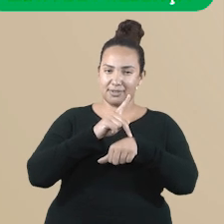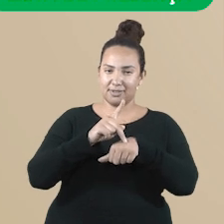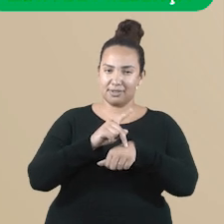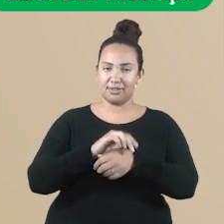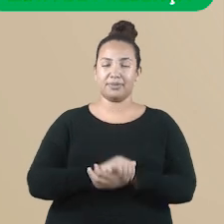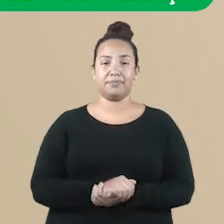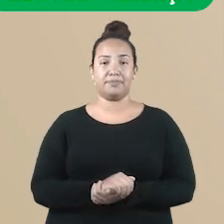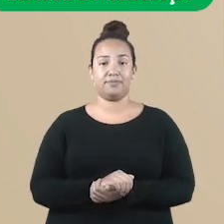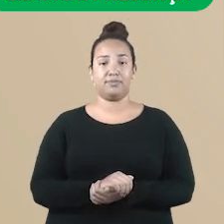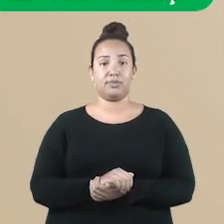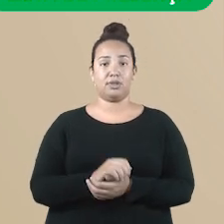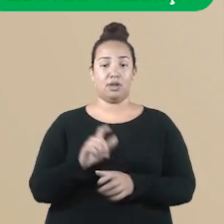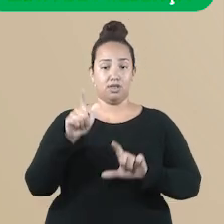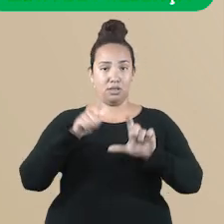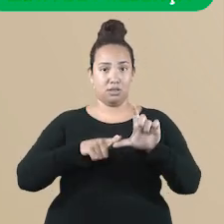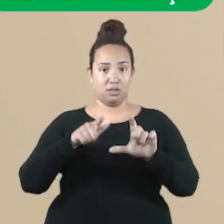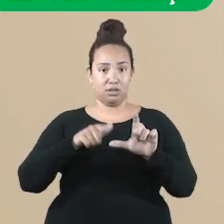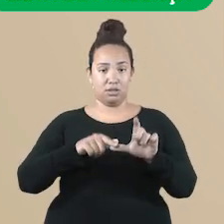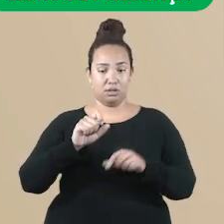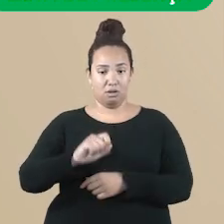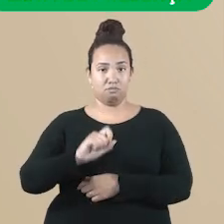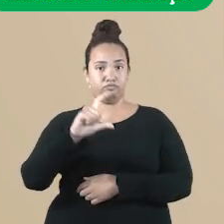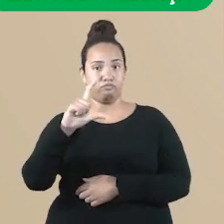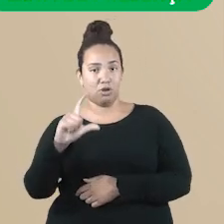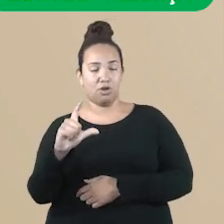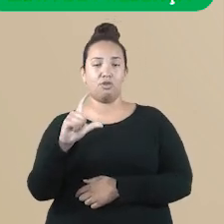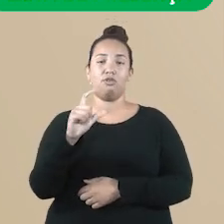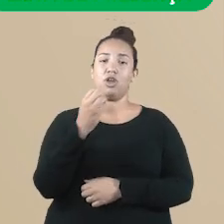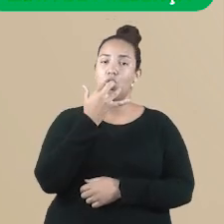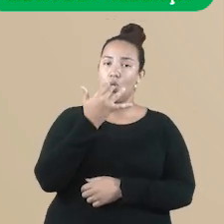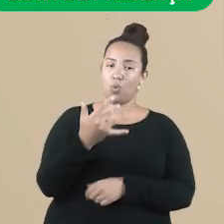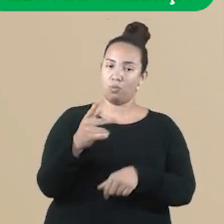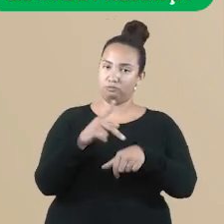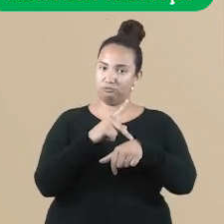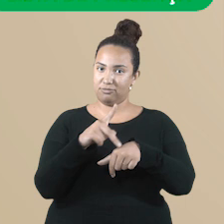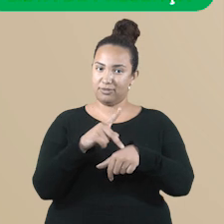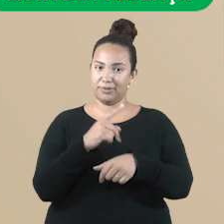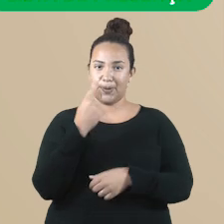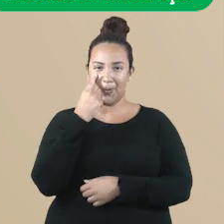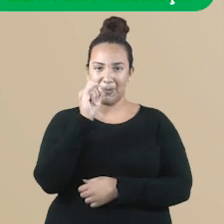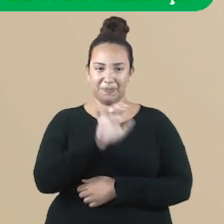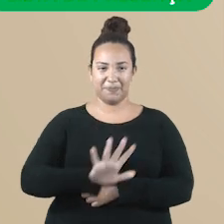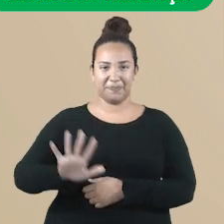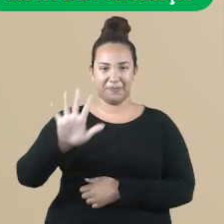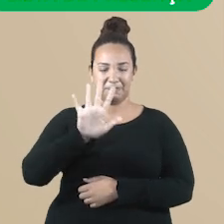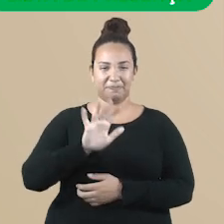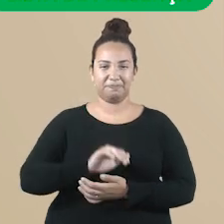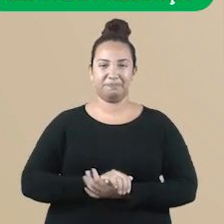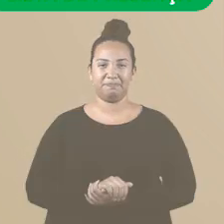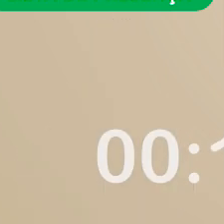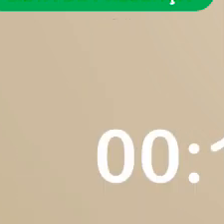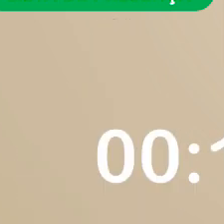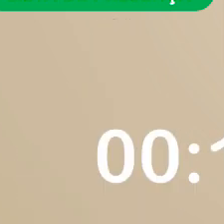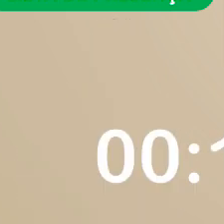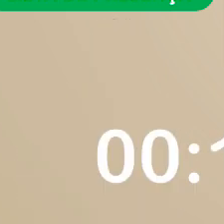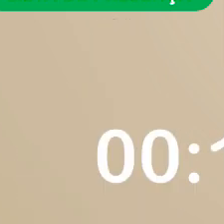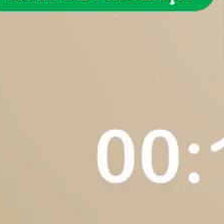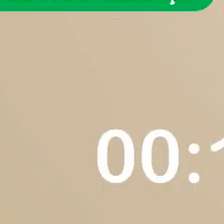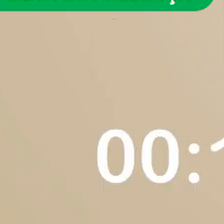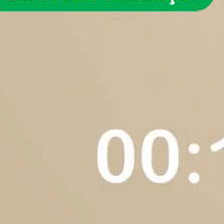outras, ou seja, é escrita com uma letra maior ou em negrito. Observe essa imagem.